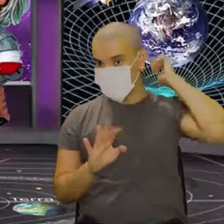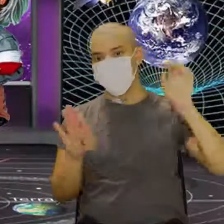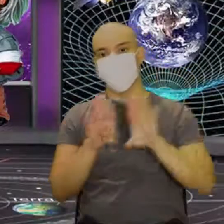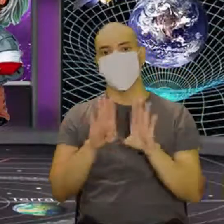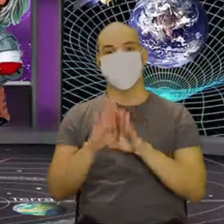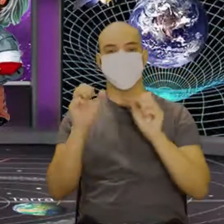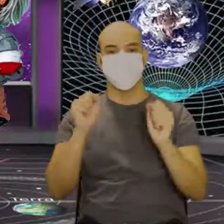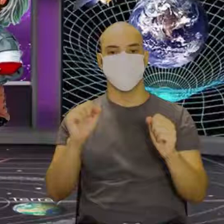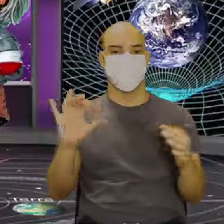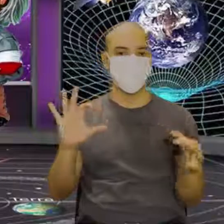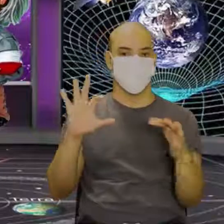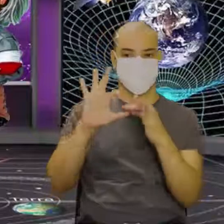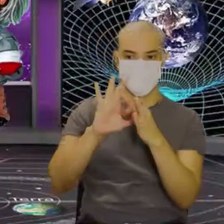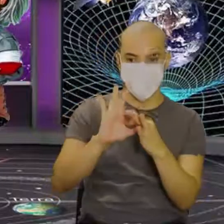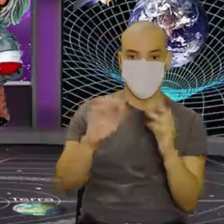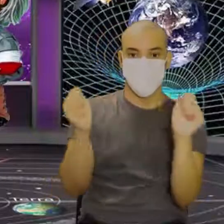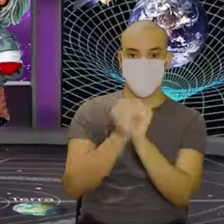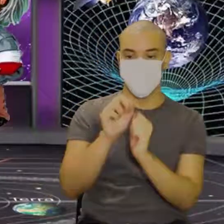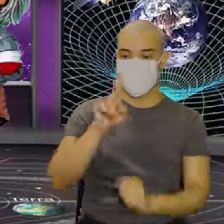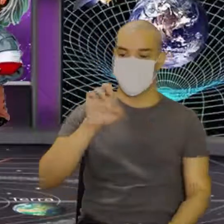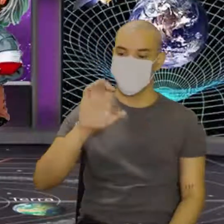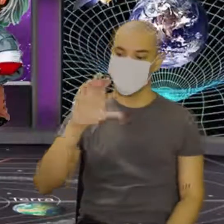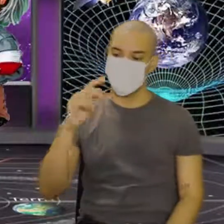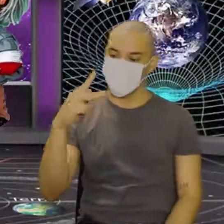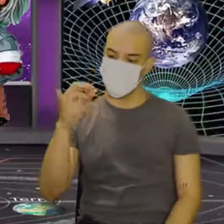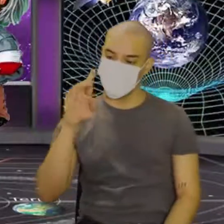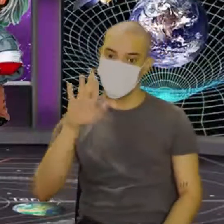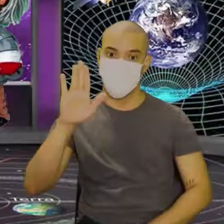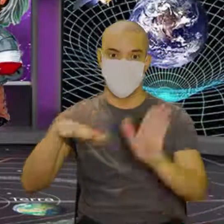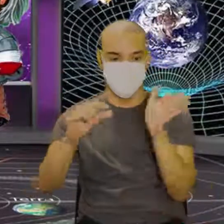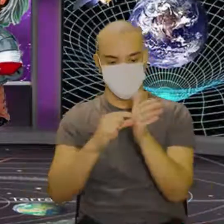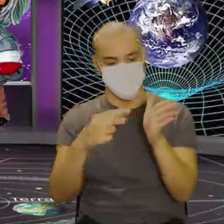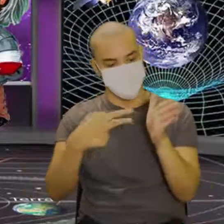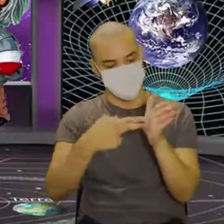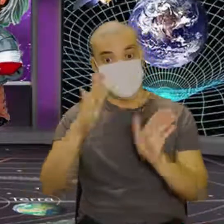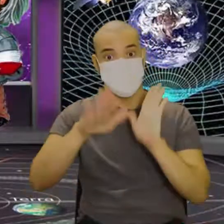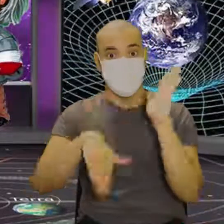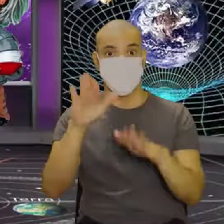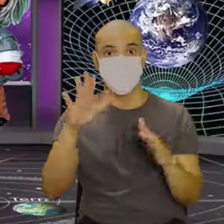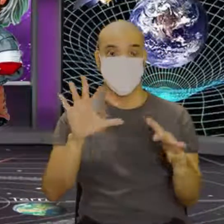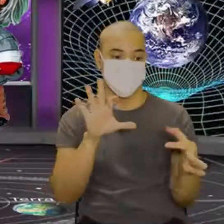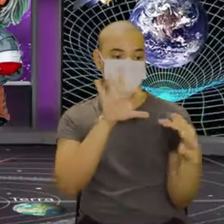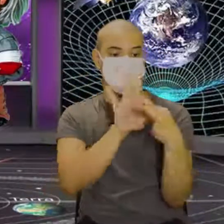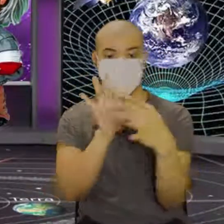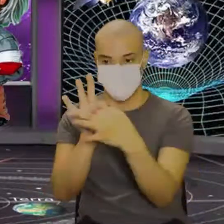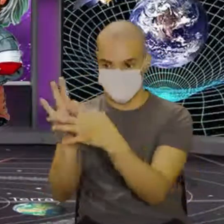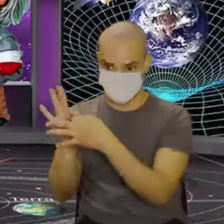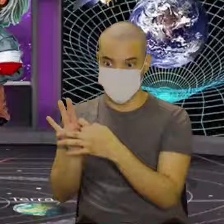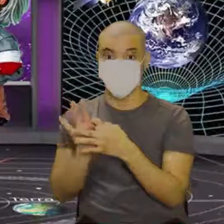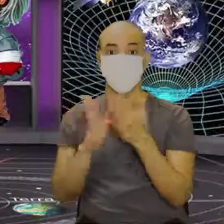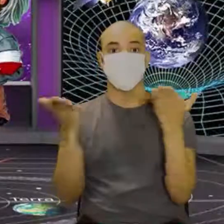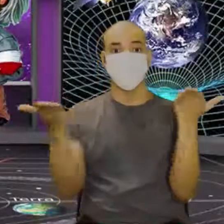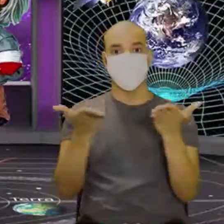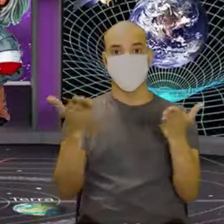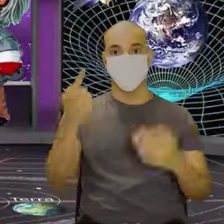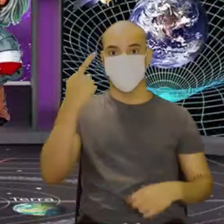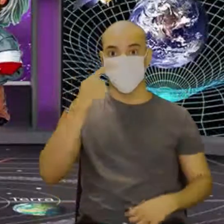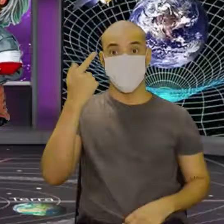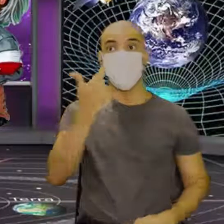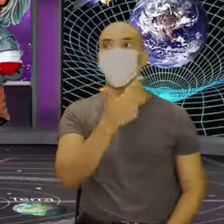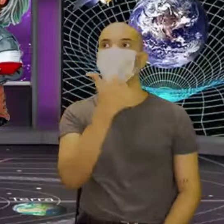gerador com receptor, isso depende do tipo de associação, tá? Hoje, pessoal, nós vamos ver